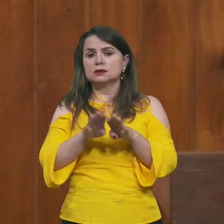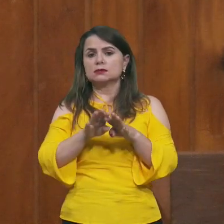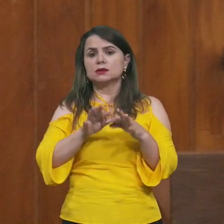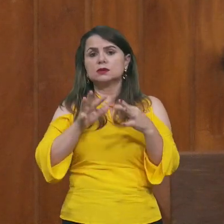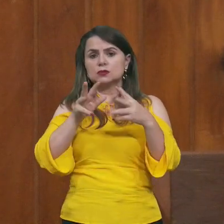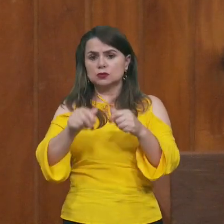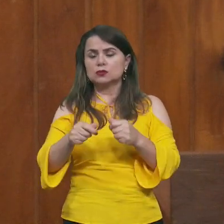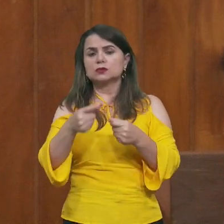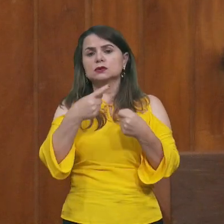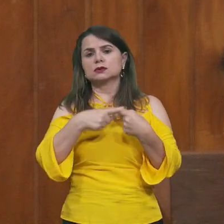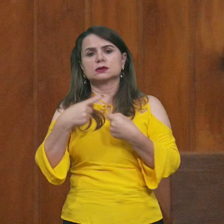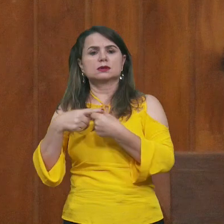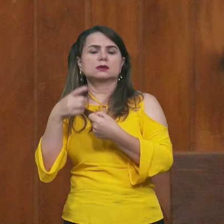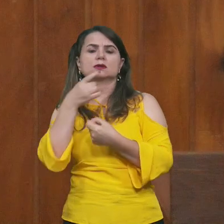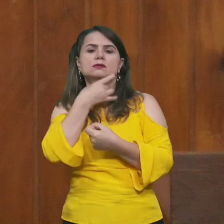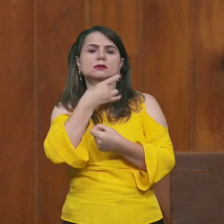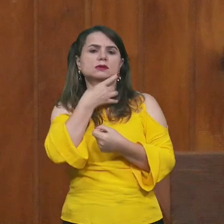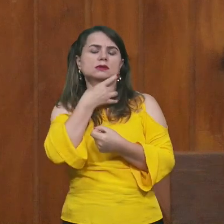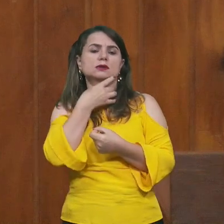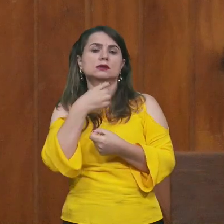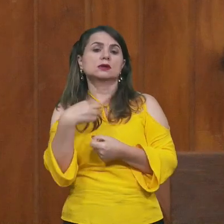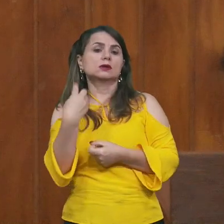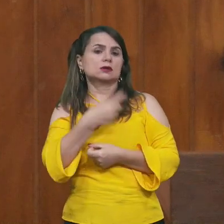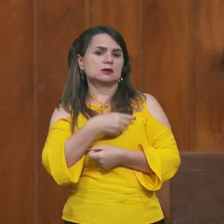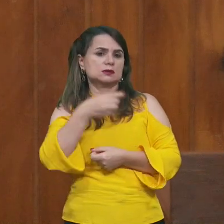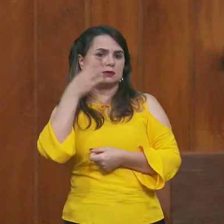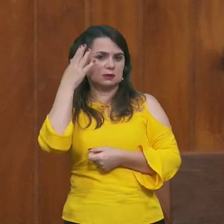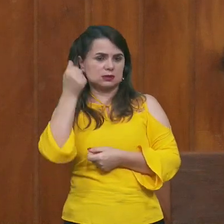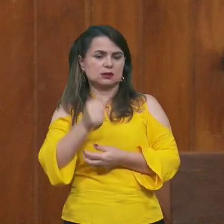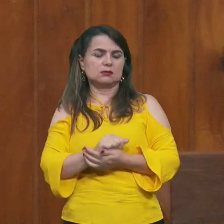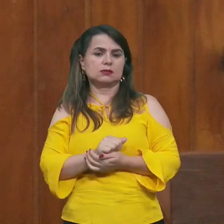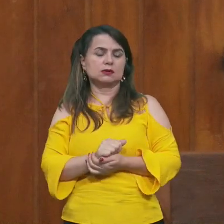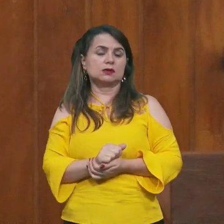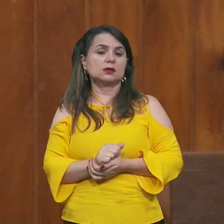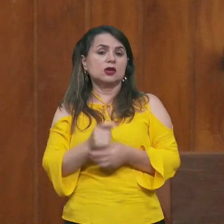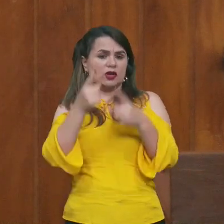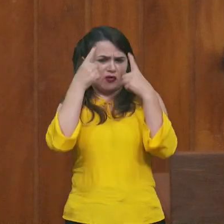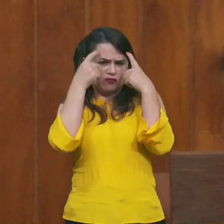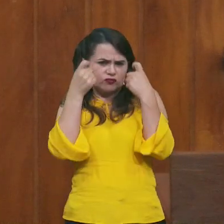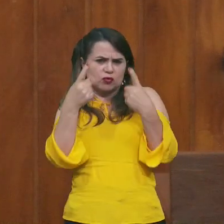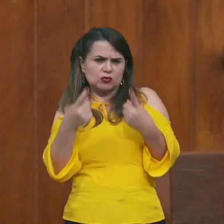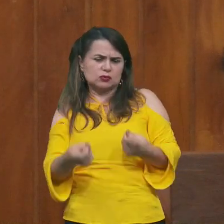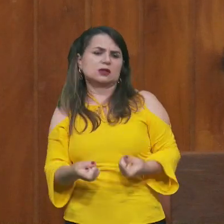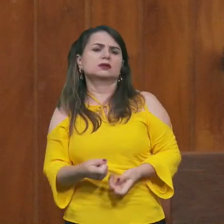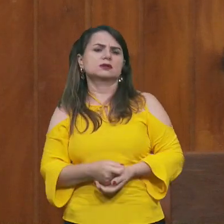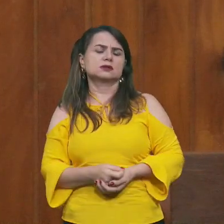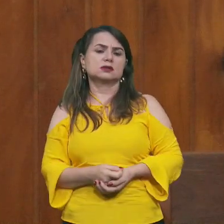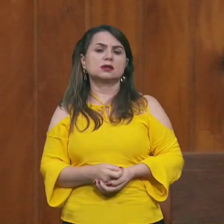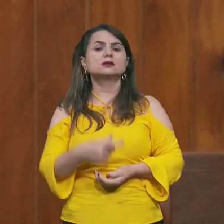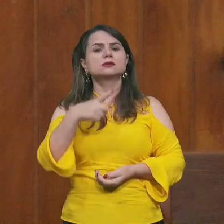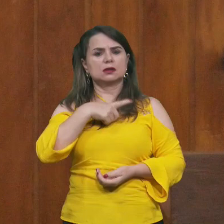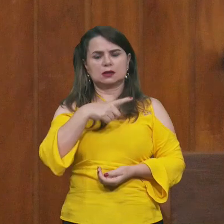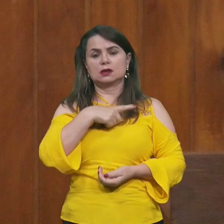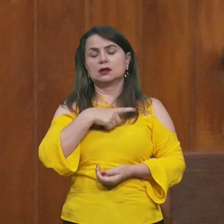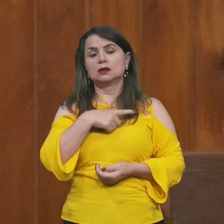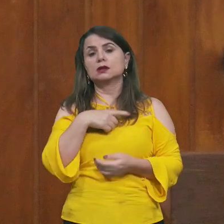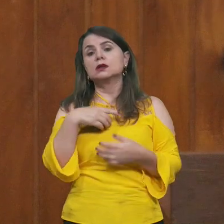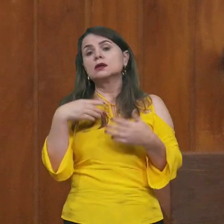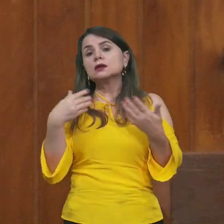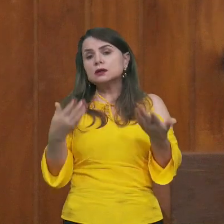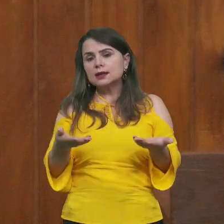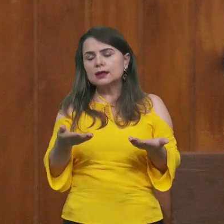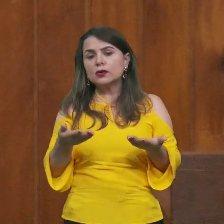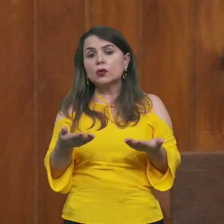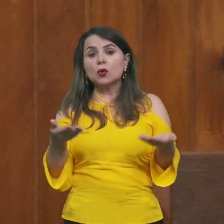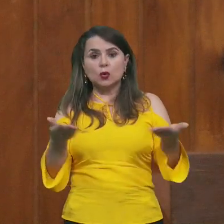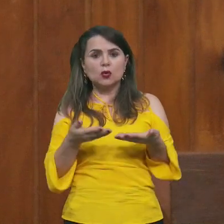e a gente sabe que a violência, enquanto nós estamos aqui felizes nessa comemoração desse dia